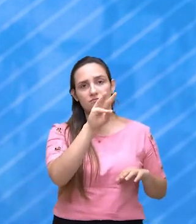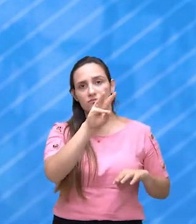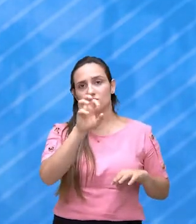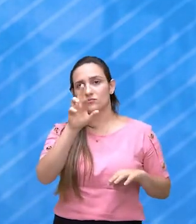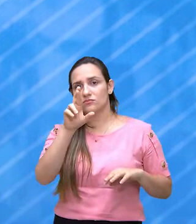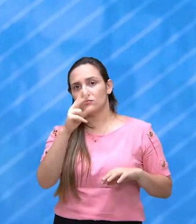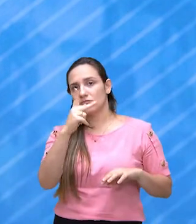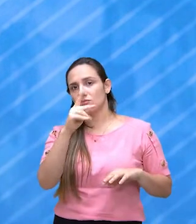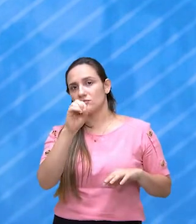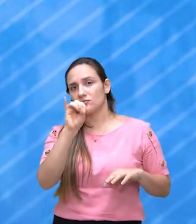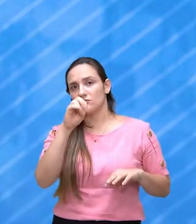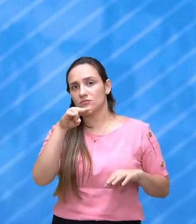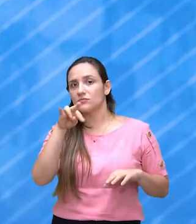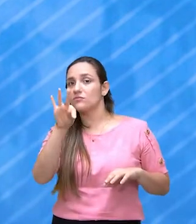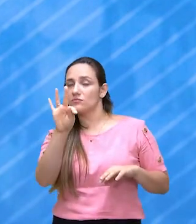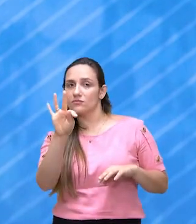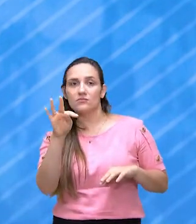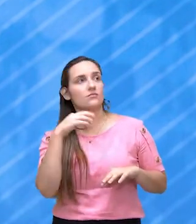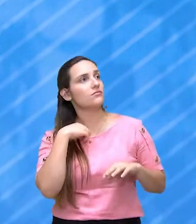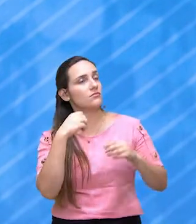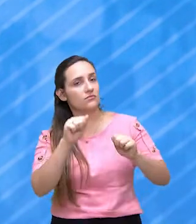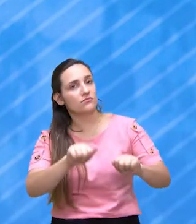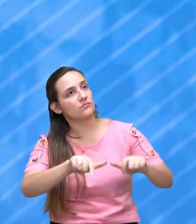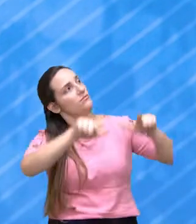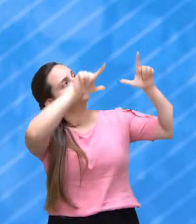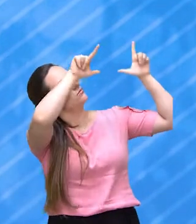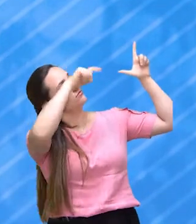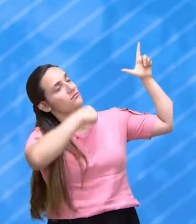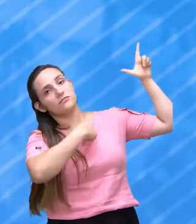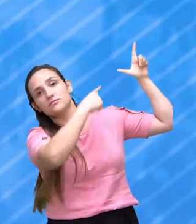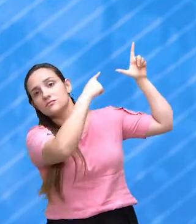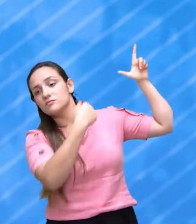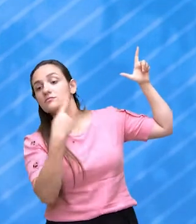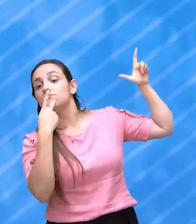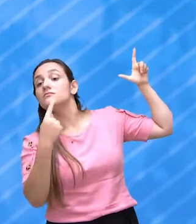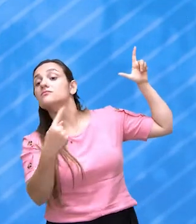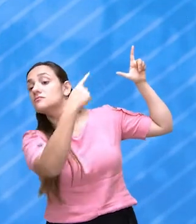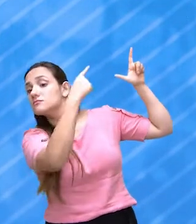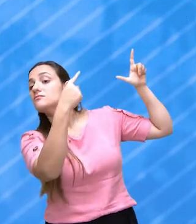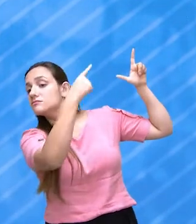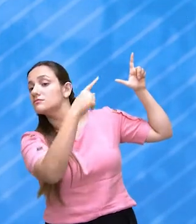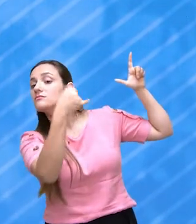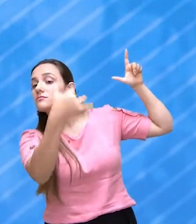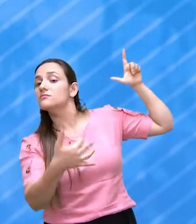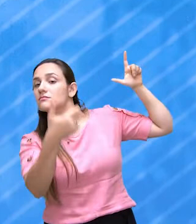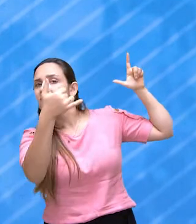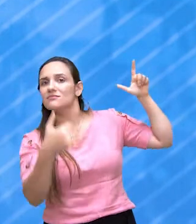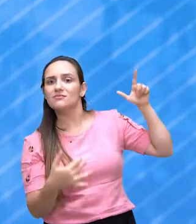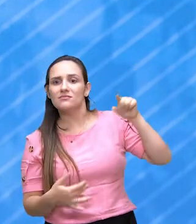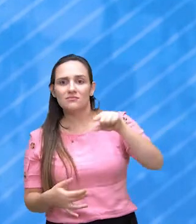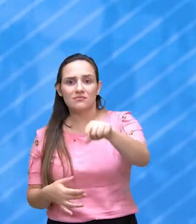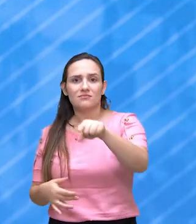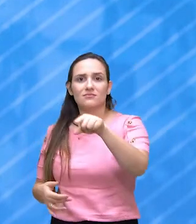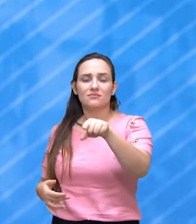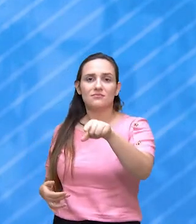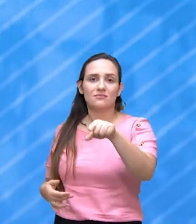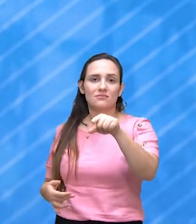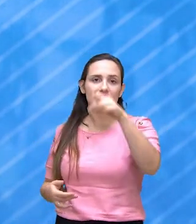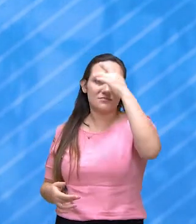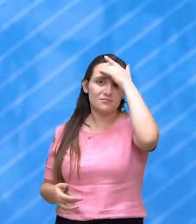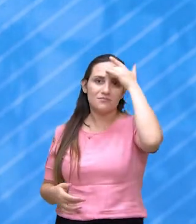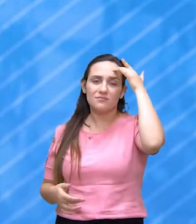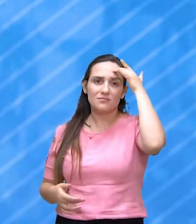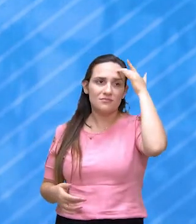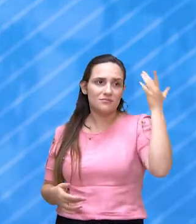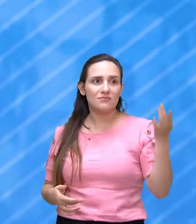então eu coloco aqui o material para ser observado e facilitar a compreensão do conteúdo pelos alunos que estão aqui presencialmente quem tá em